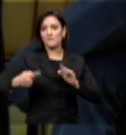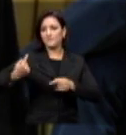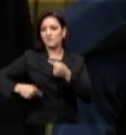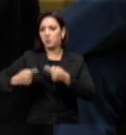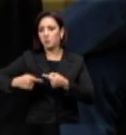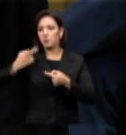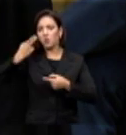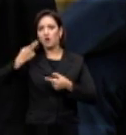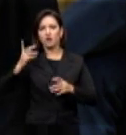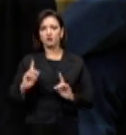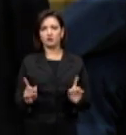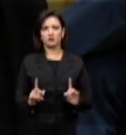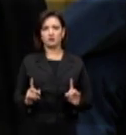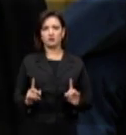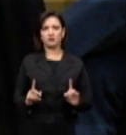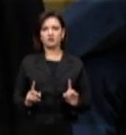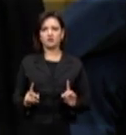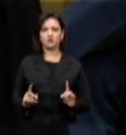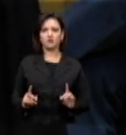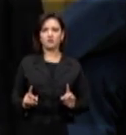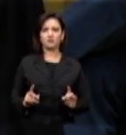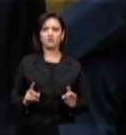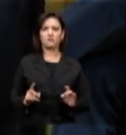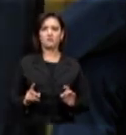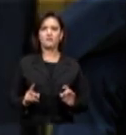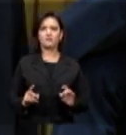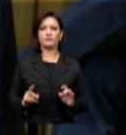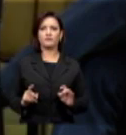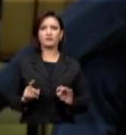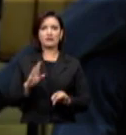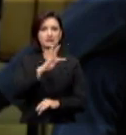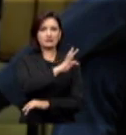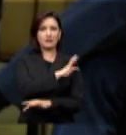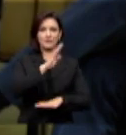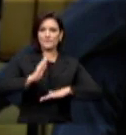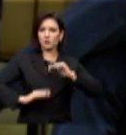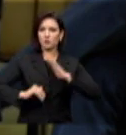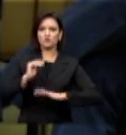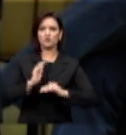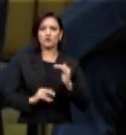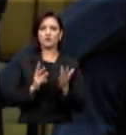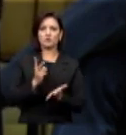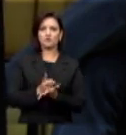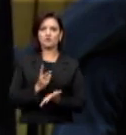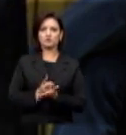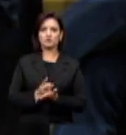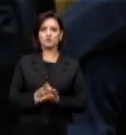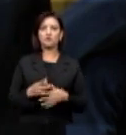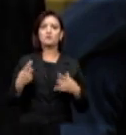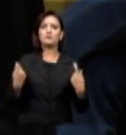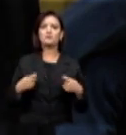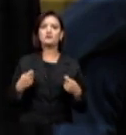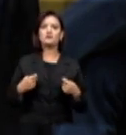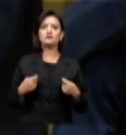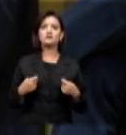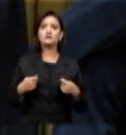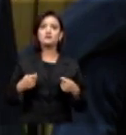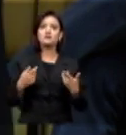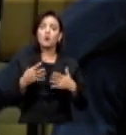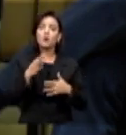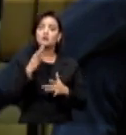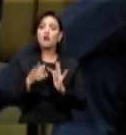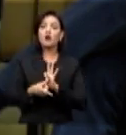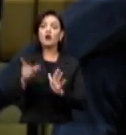Nós não podemos submeter esse tipo de contratação a critérios políticos. Prévio tem que ser conhecidos previamente